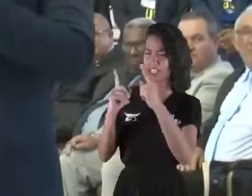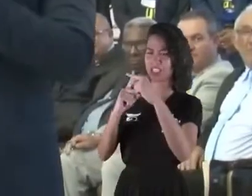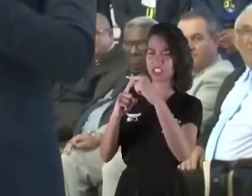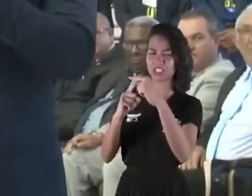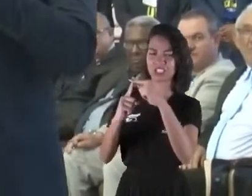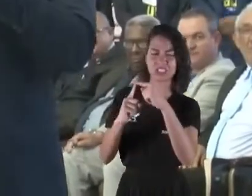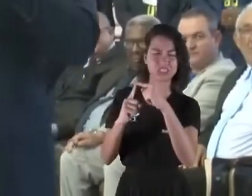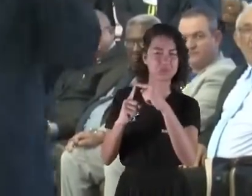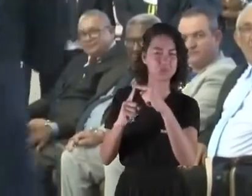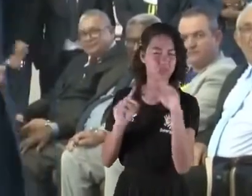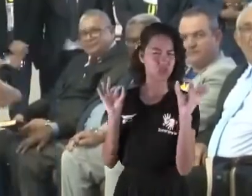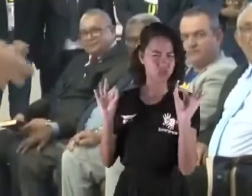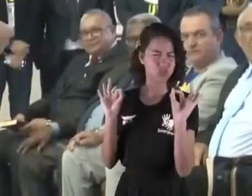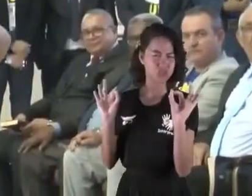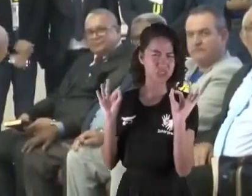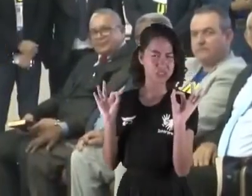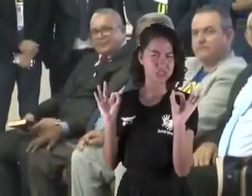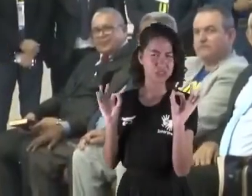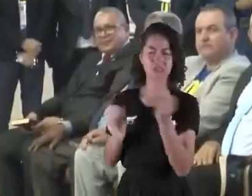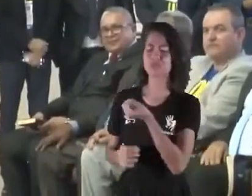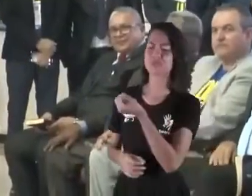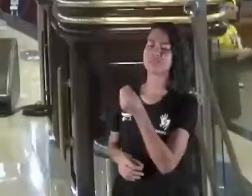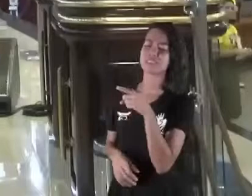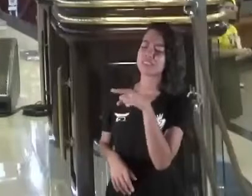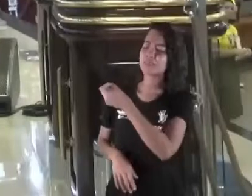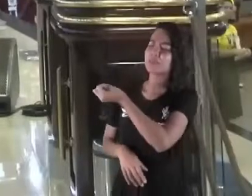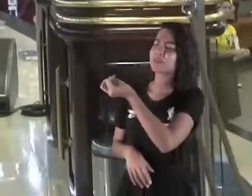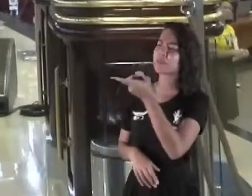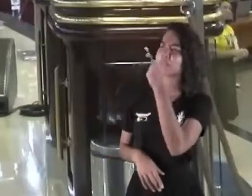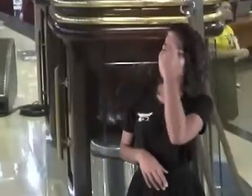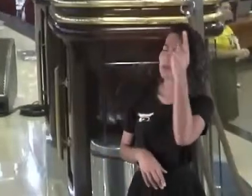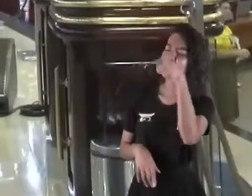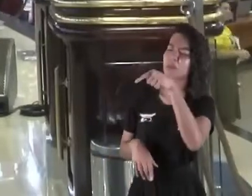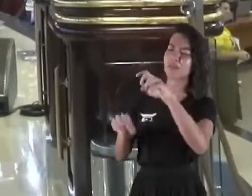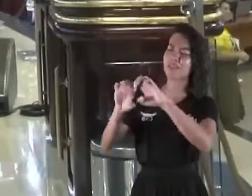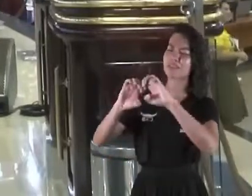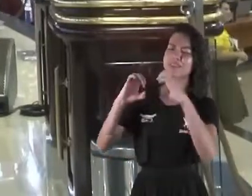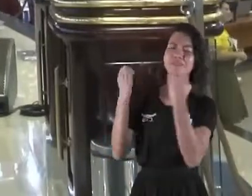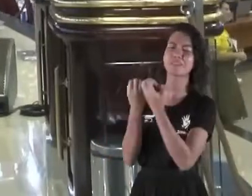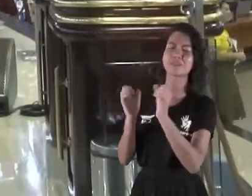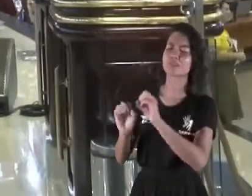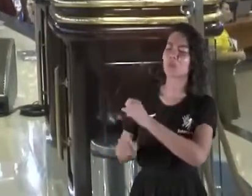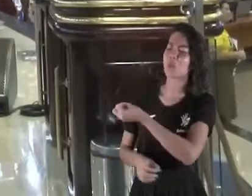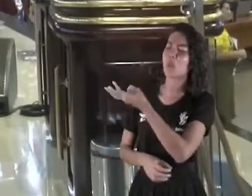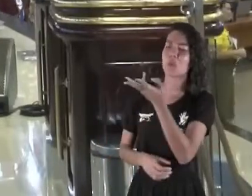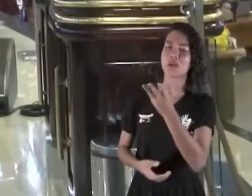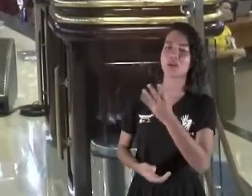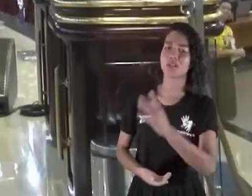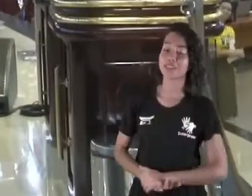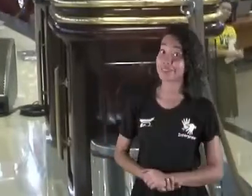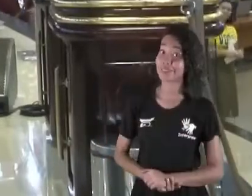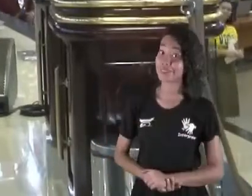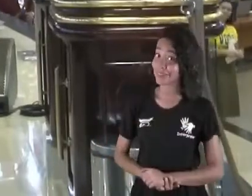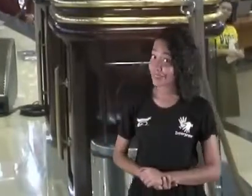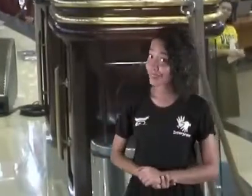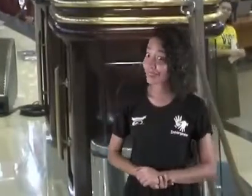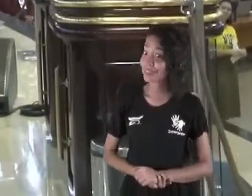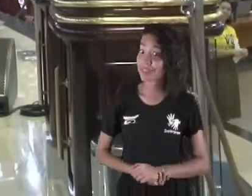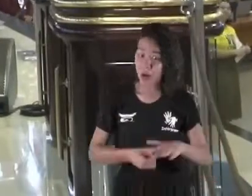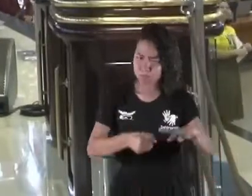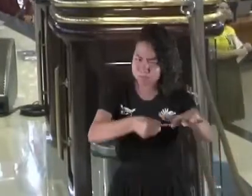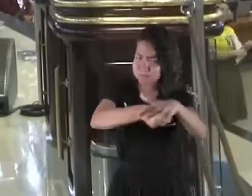Quantas pessoas vai ter no congresso? é porque já se esqueceu do onde.